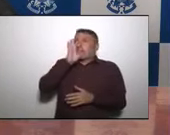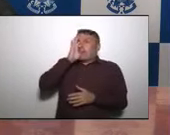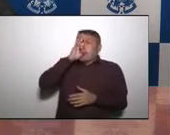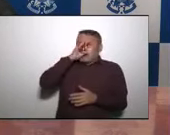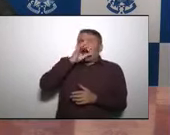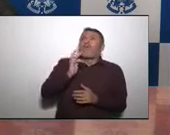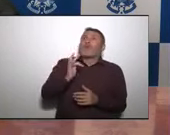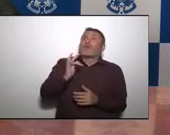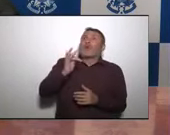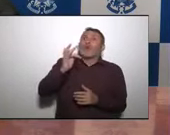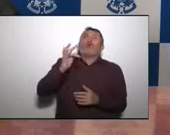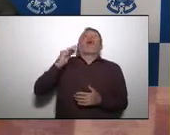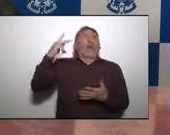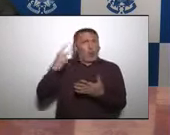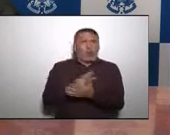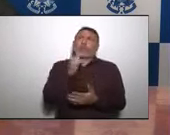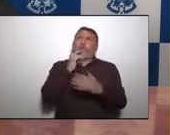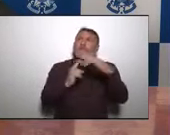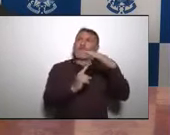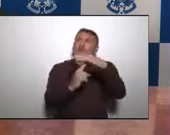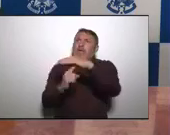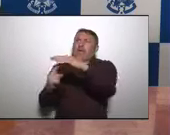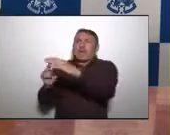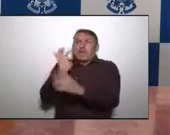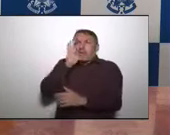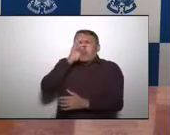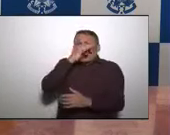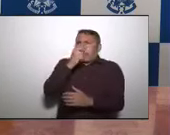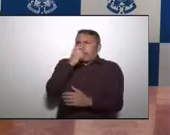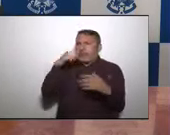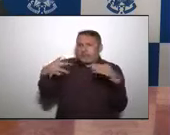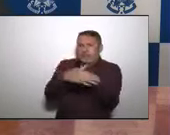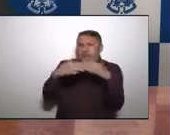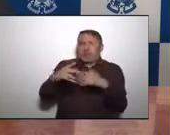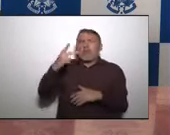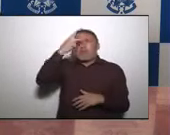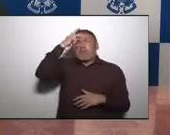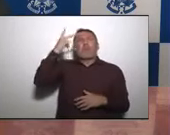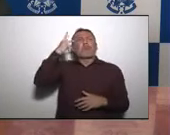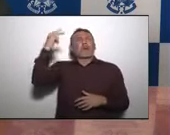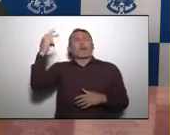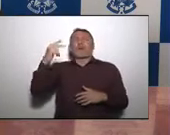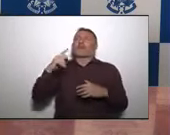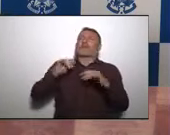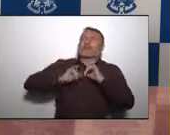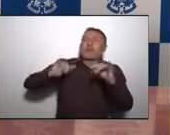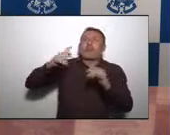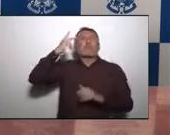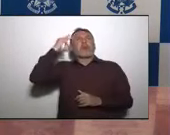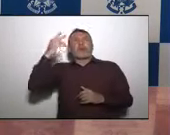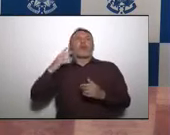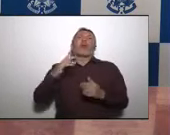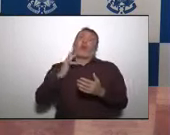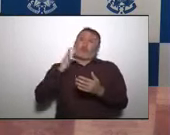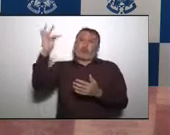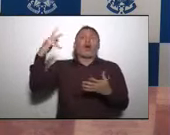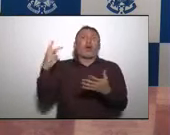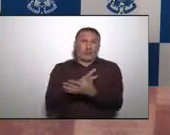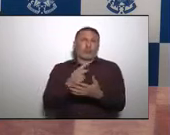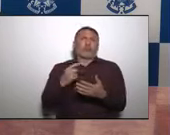Com relação a feiras, né, e a outro local de concentração. Neste momento, assim, nossa polícia está apoiando